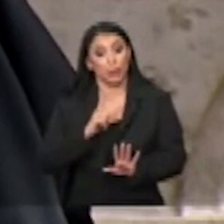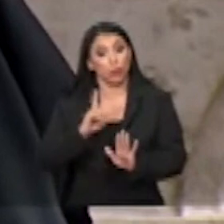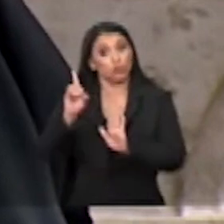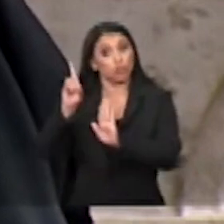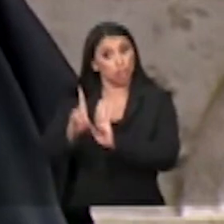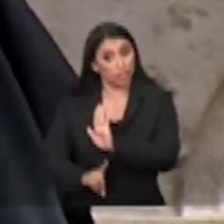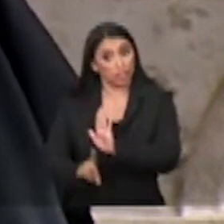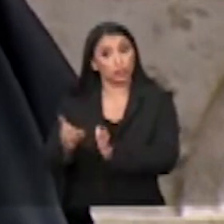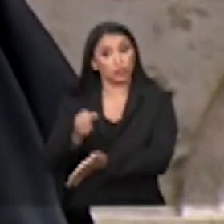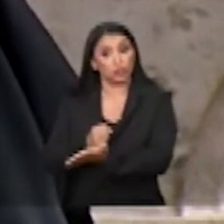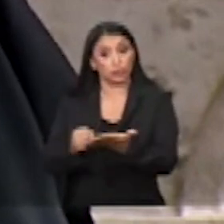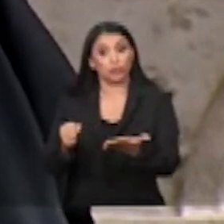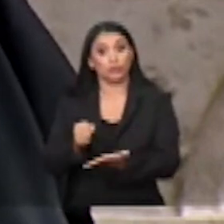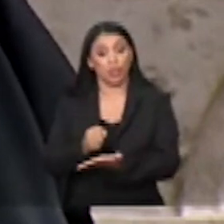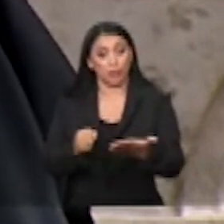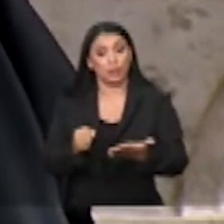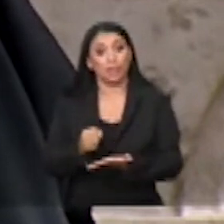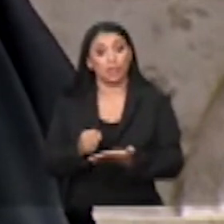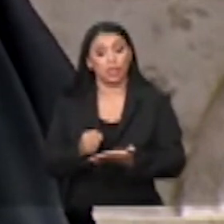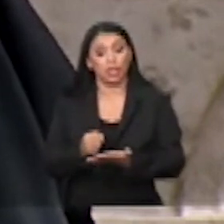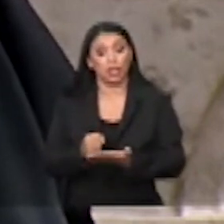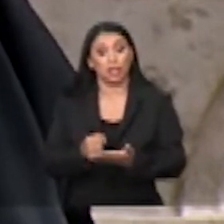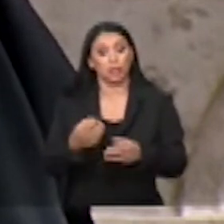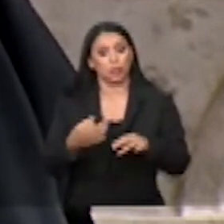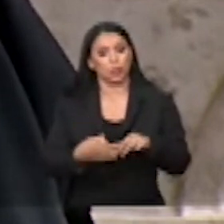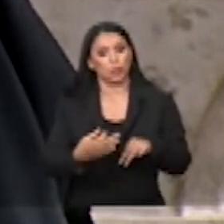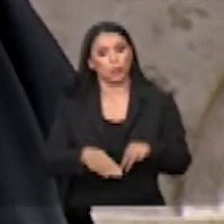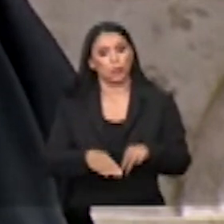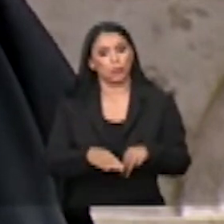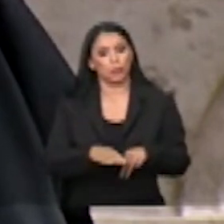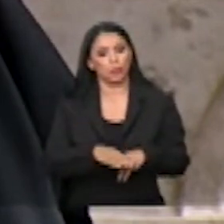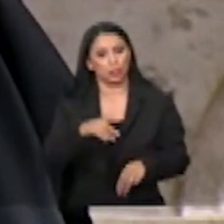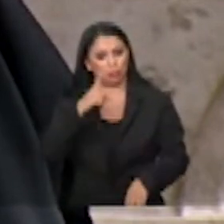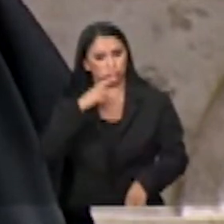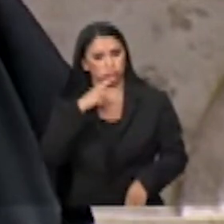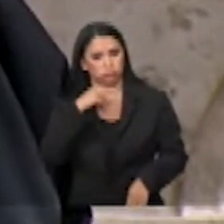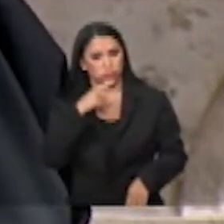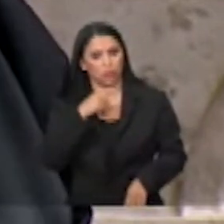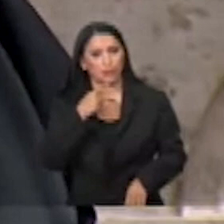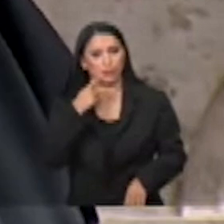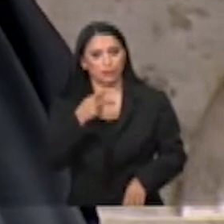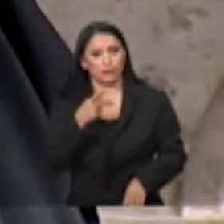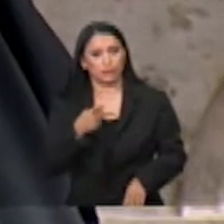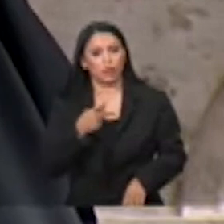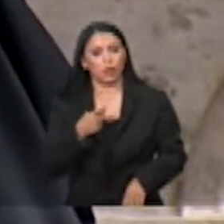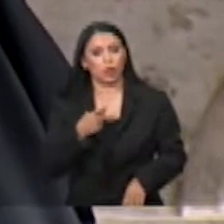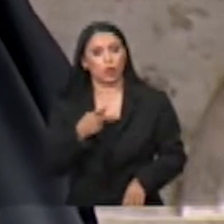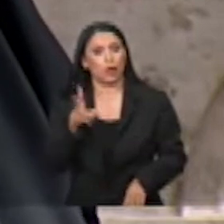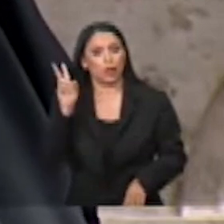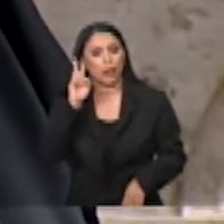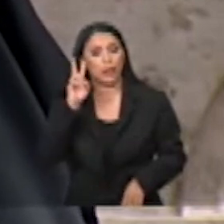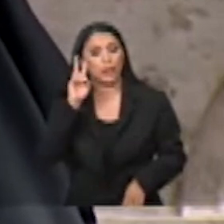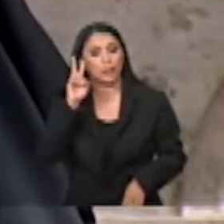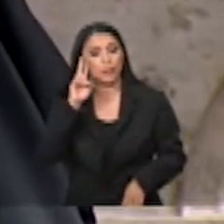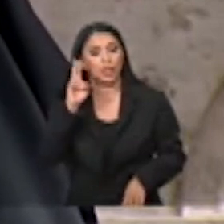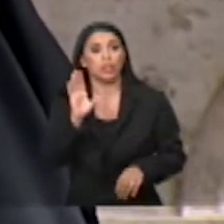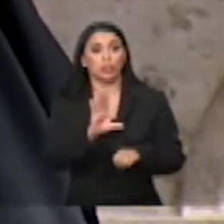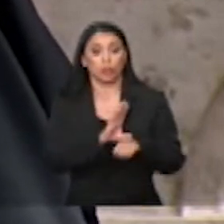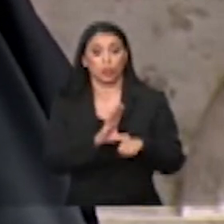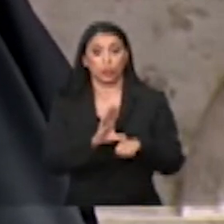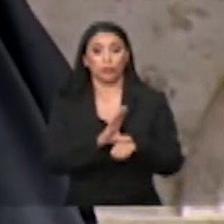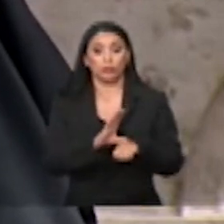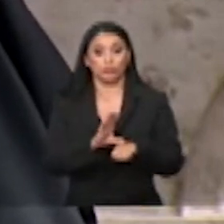direitos fundamentais, como disse o ministro Gilmar Mendes há pouco, lembrando as palavras do